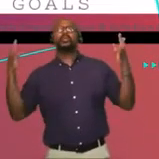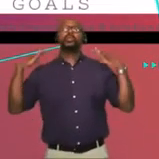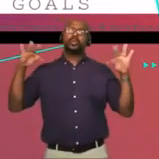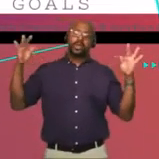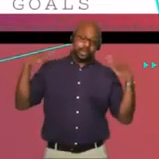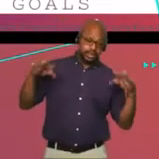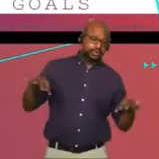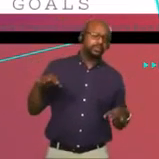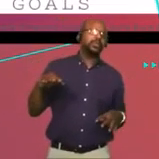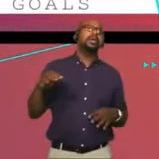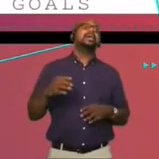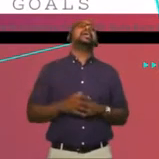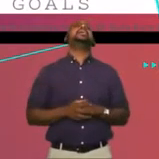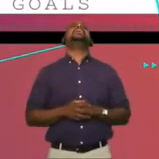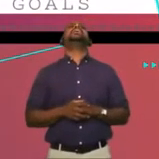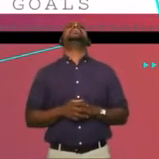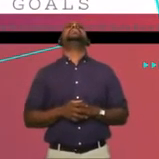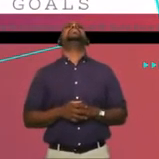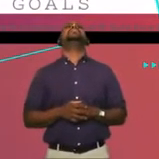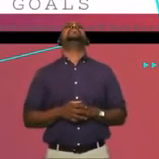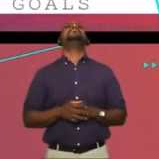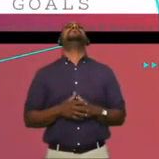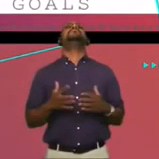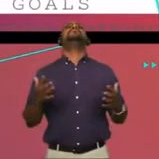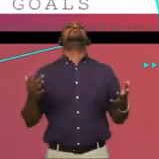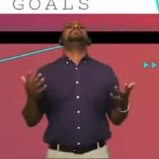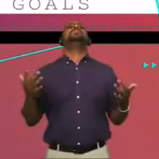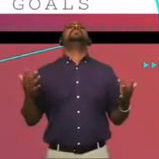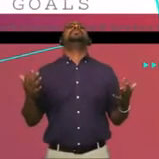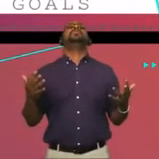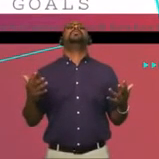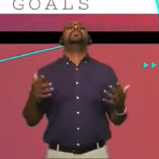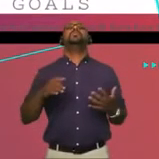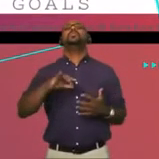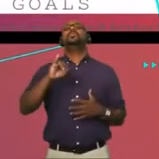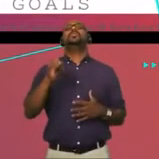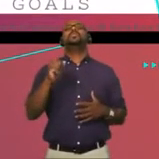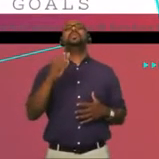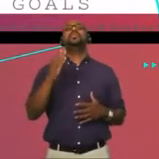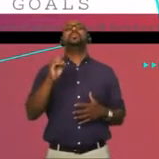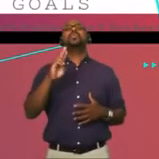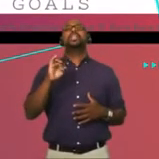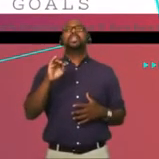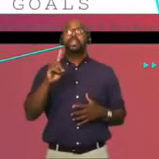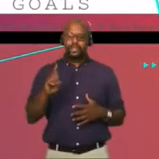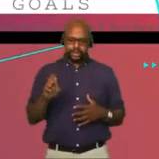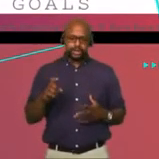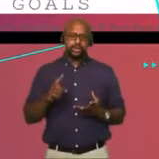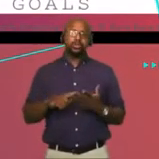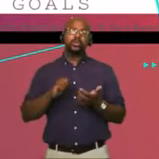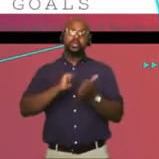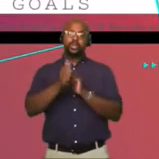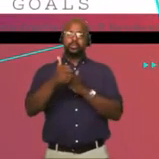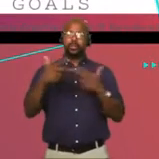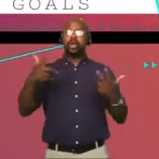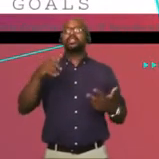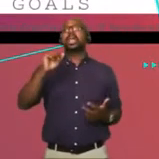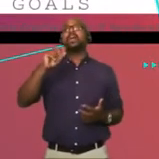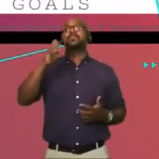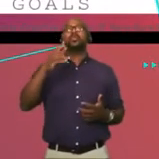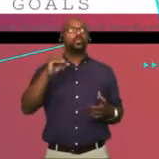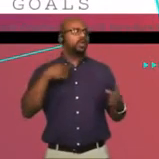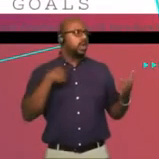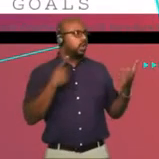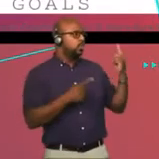Turismo é da do jamboree de esporte de Aventura Enfim